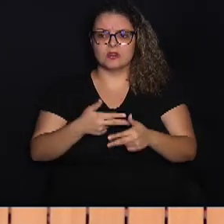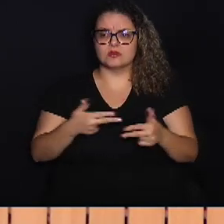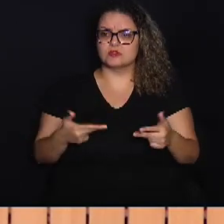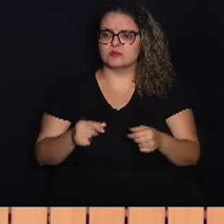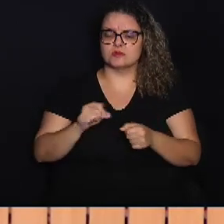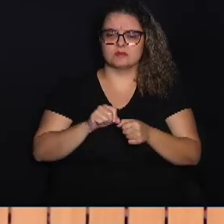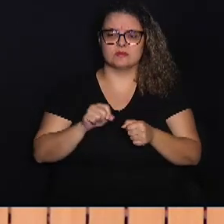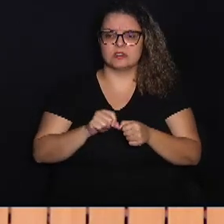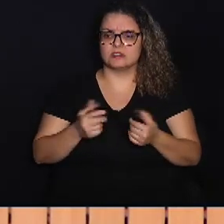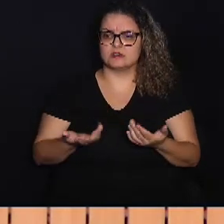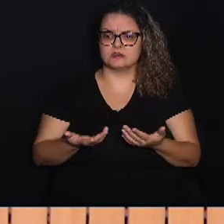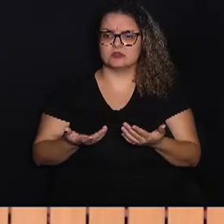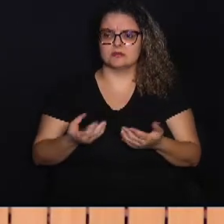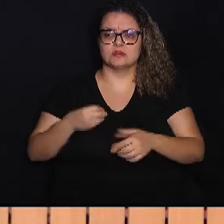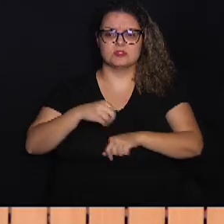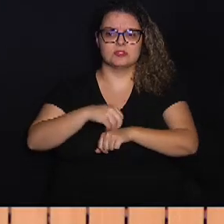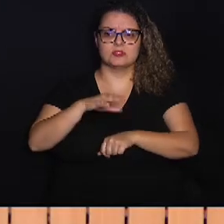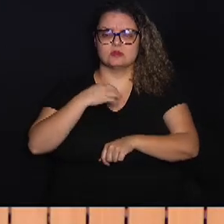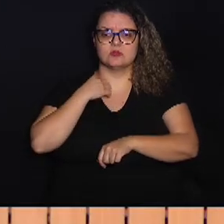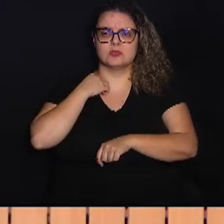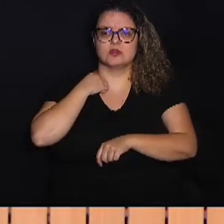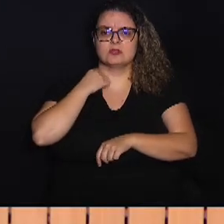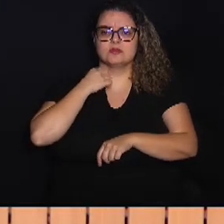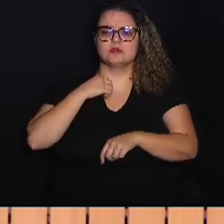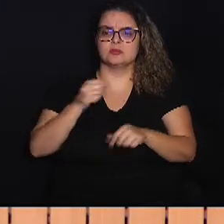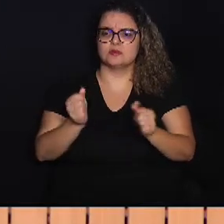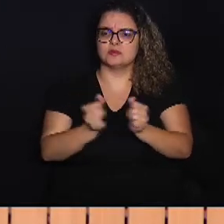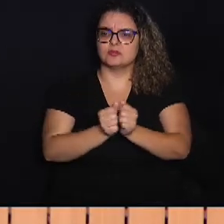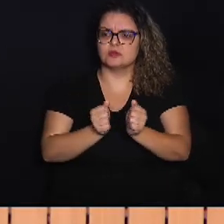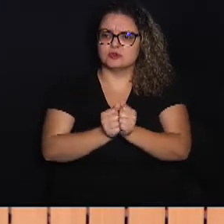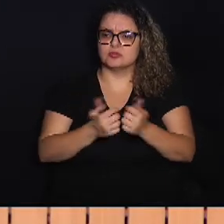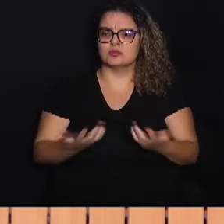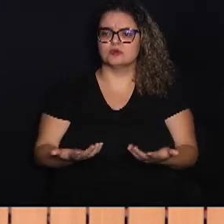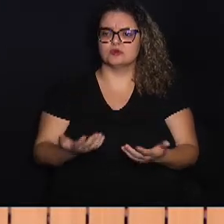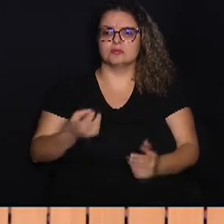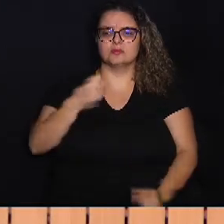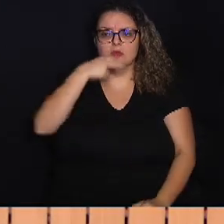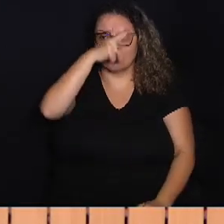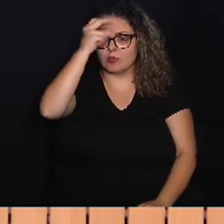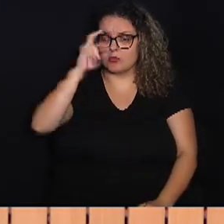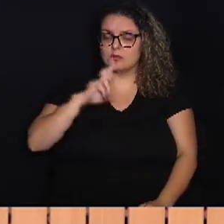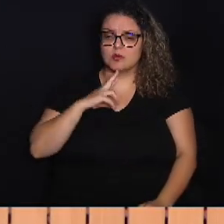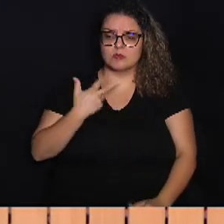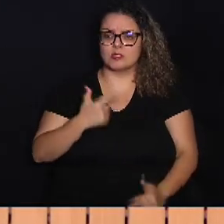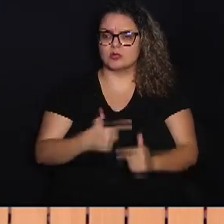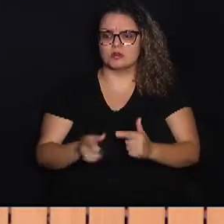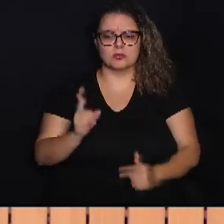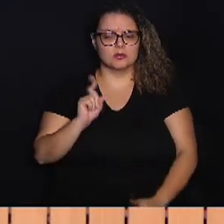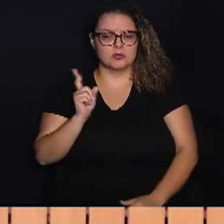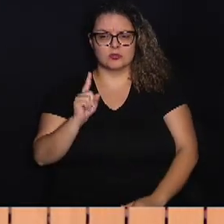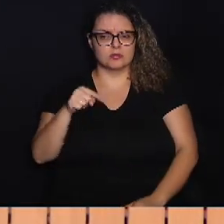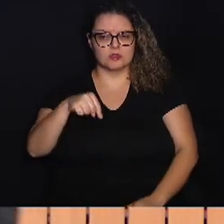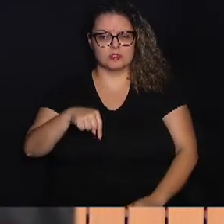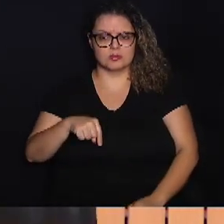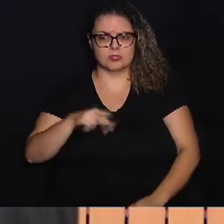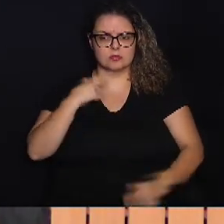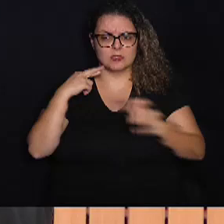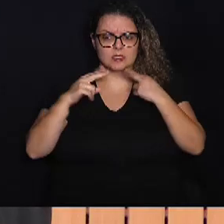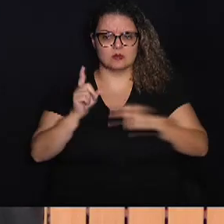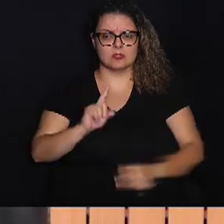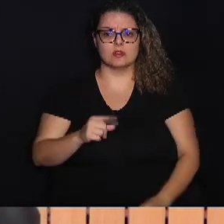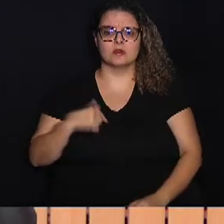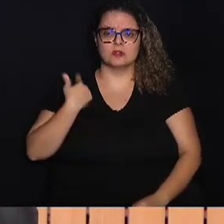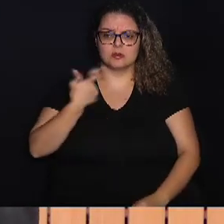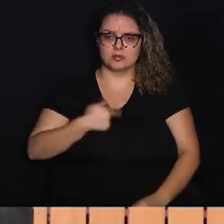eh encaminhamentos junto ao prefeito paraa solução dos problemas então a gente não vem aqui só para reclamar nós trazemos